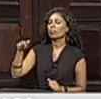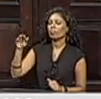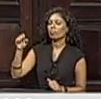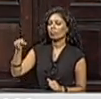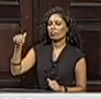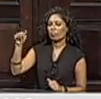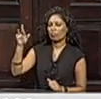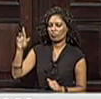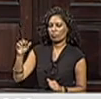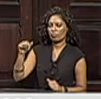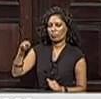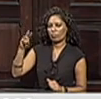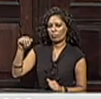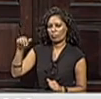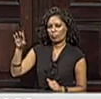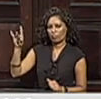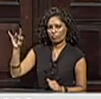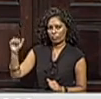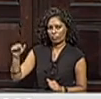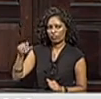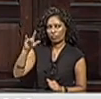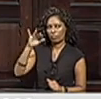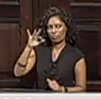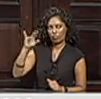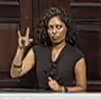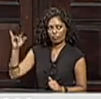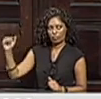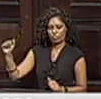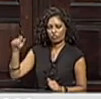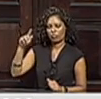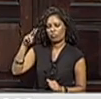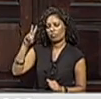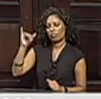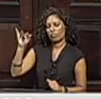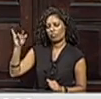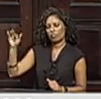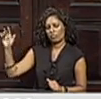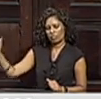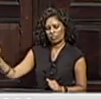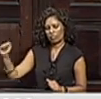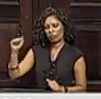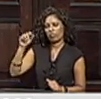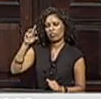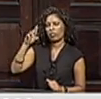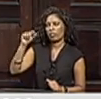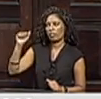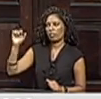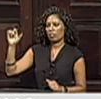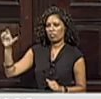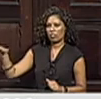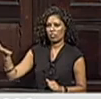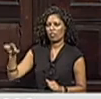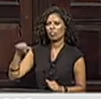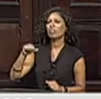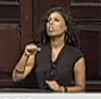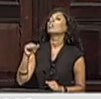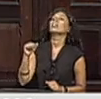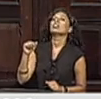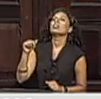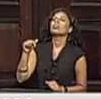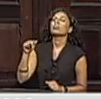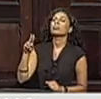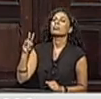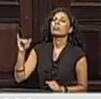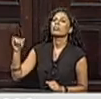Simão, Marcos Abraão, Marcos Miller, Marcos Vinícius, Milton Rangel, Pedro Augusto, Rafael Pisciani, Renato